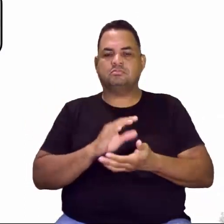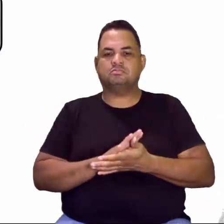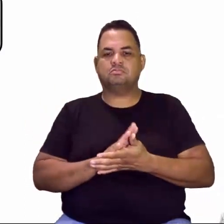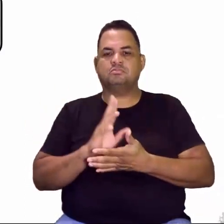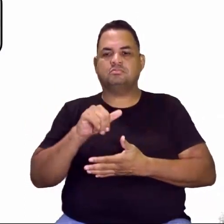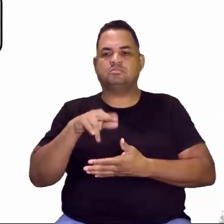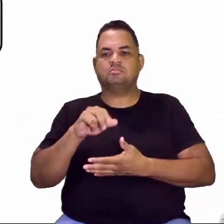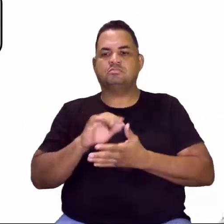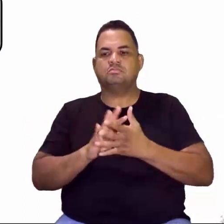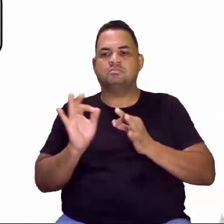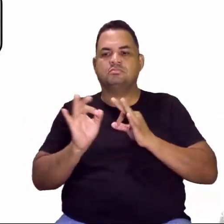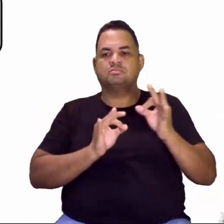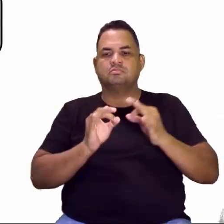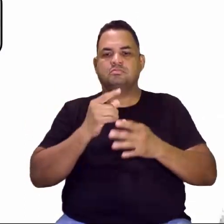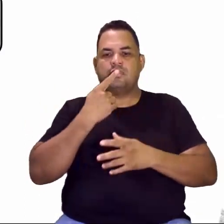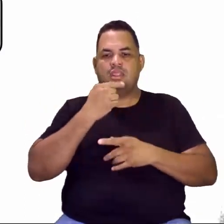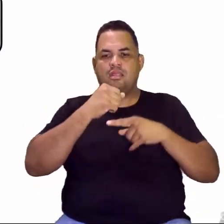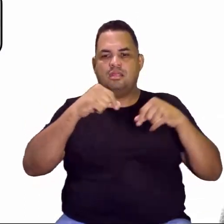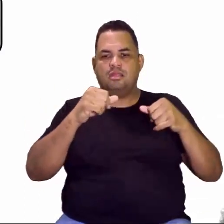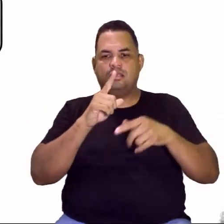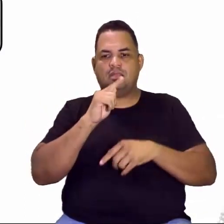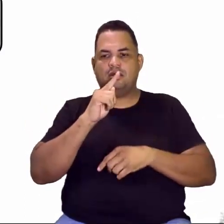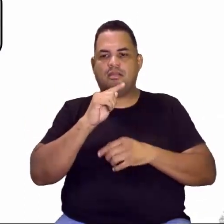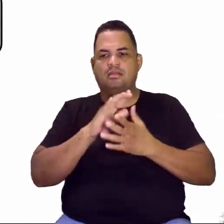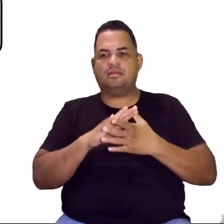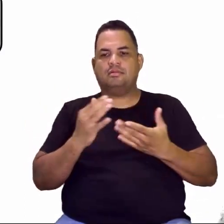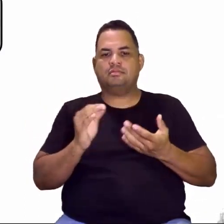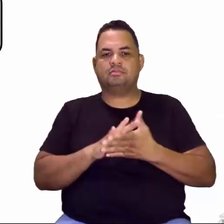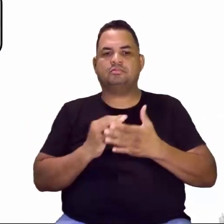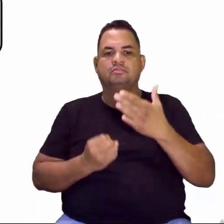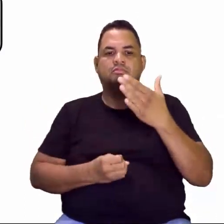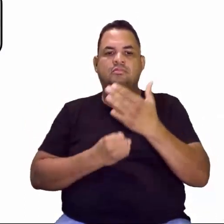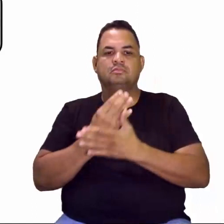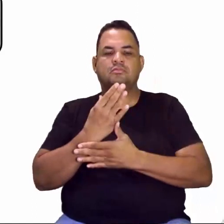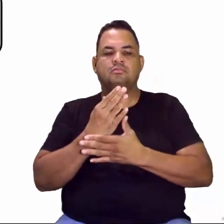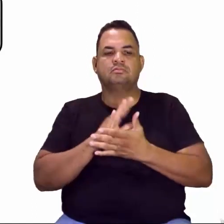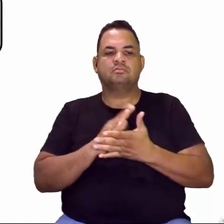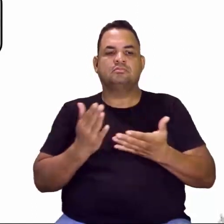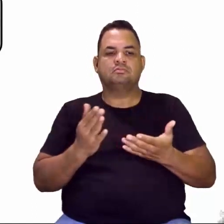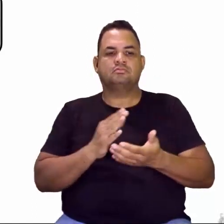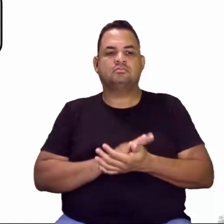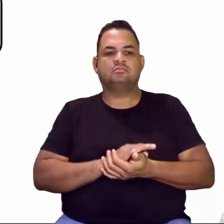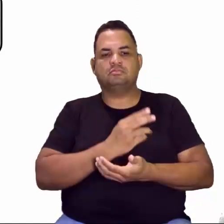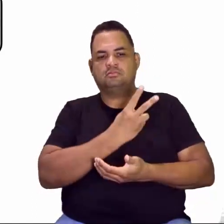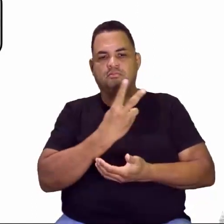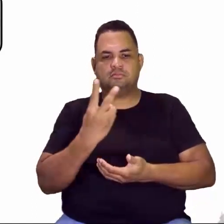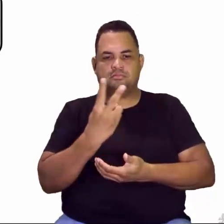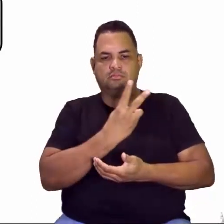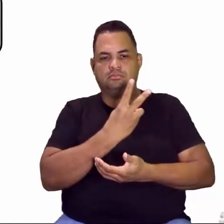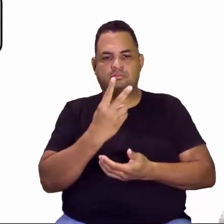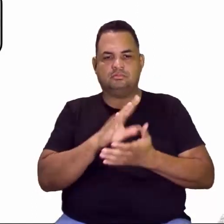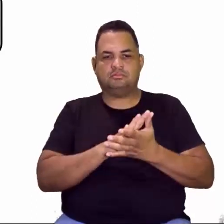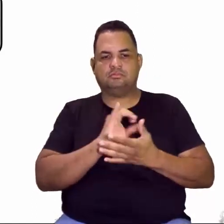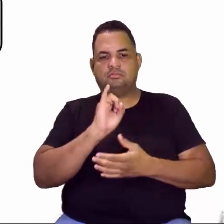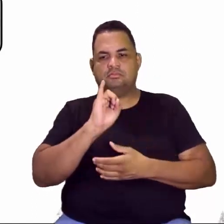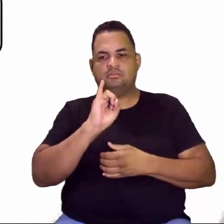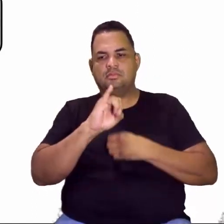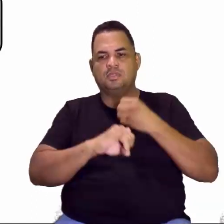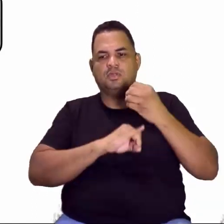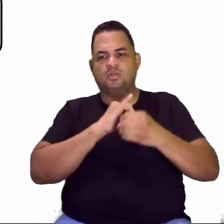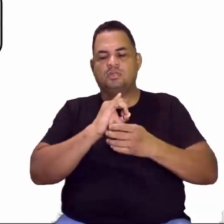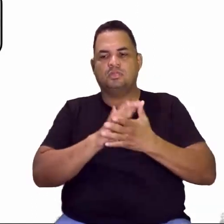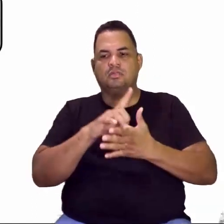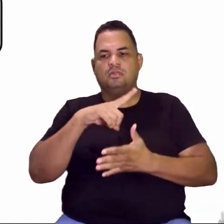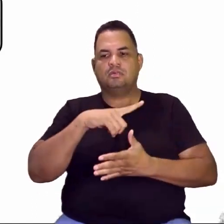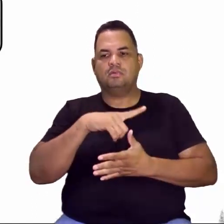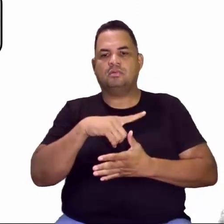vai ser formado sal e água. A água proveniente da junção desses dois íons. Aí